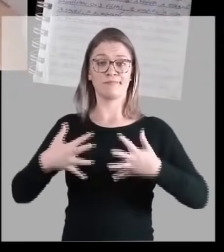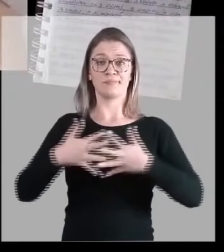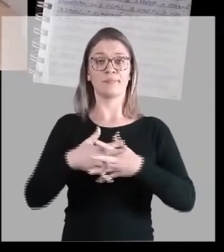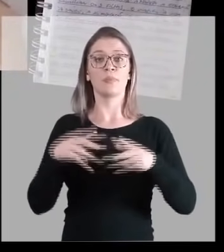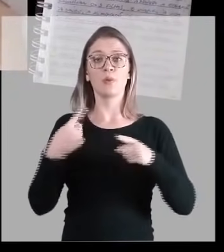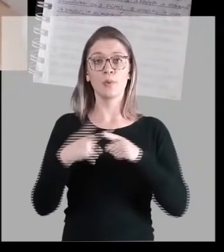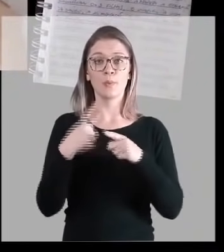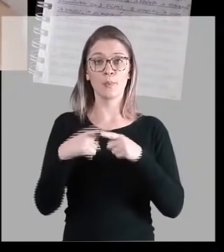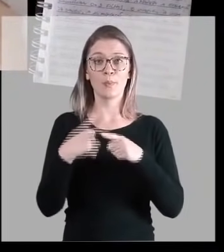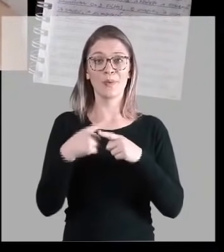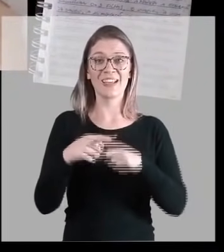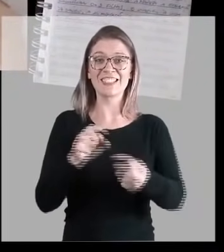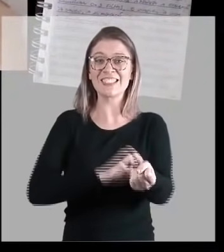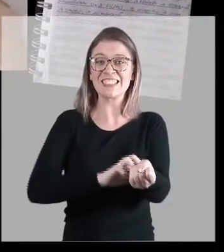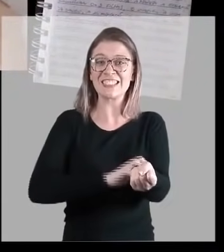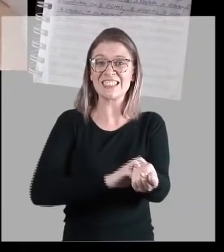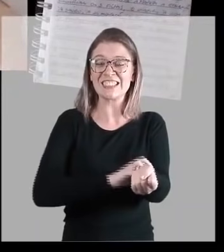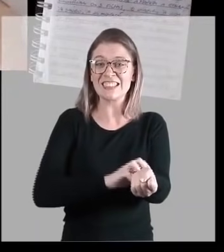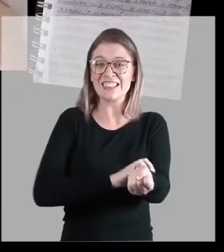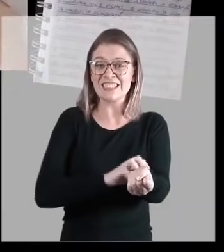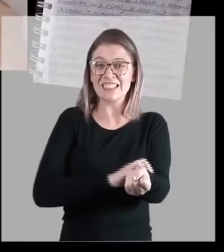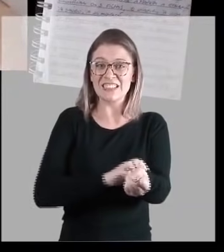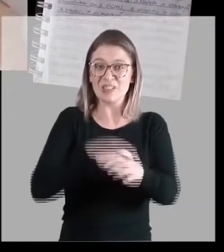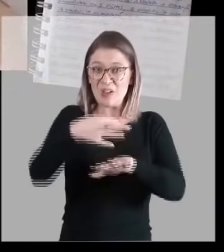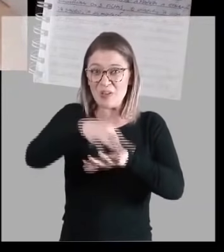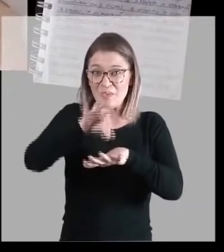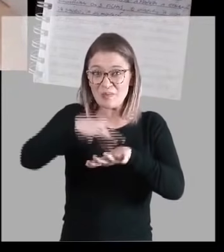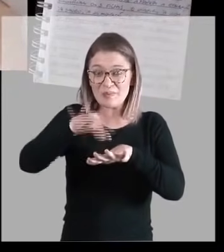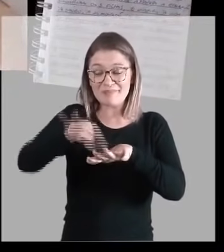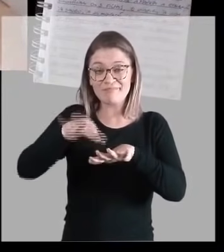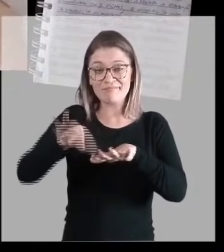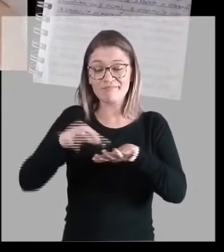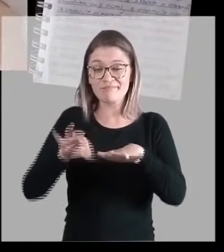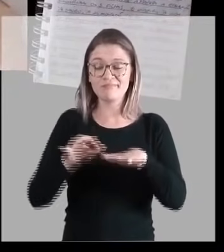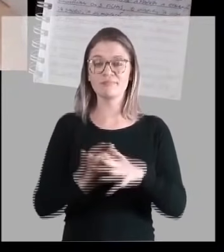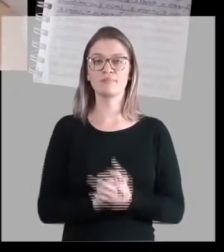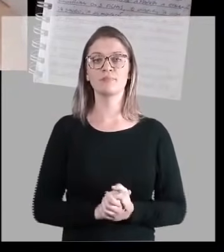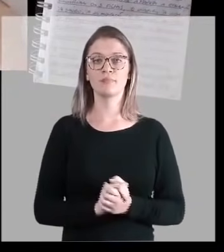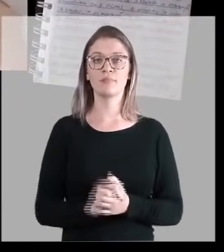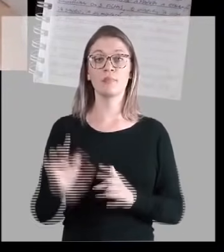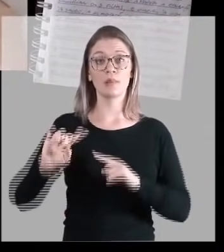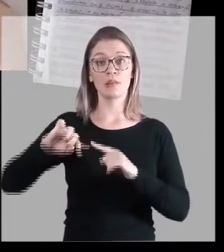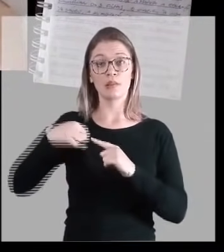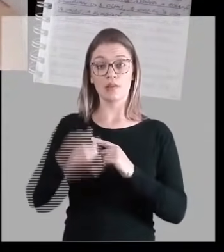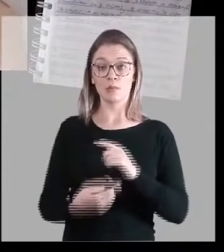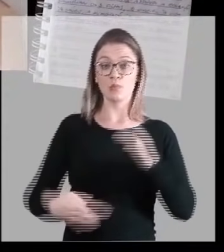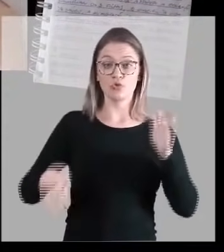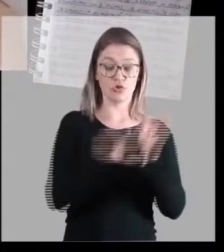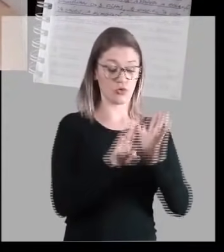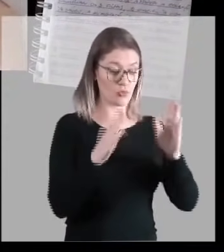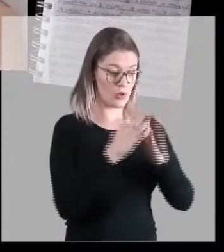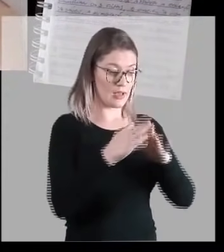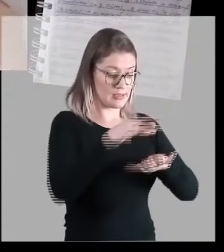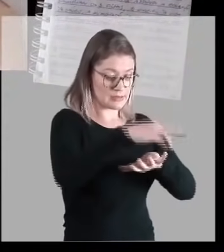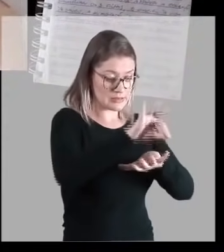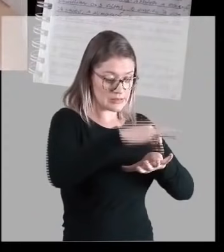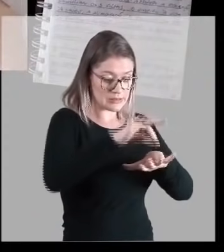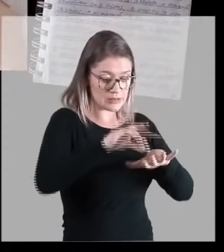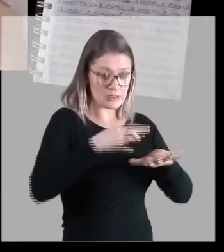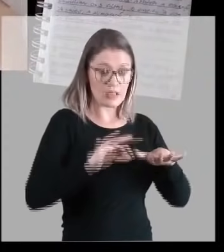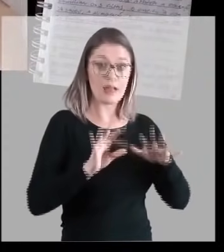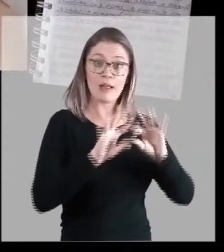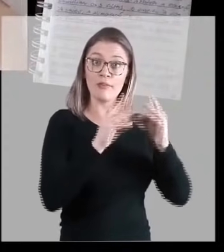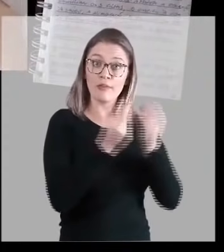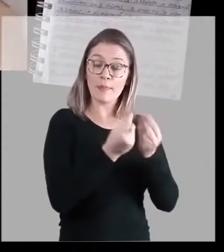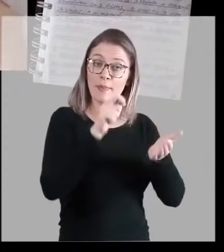tinha alergia aos componentes do esmalte. Enfim, depois de ter chegado com a unha pintada em casa, os pais